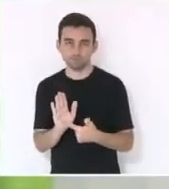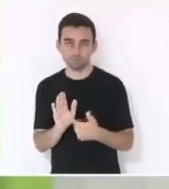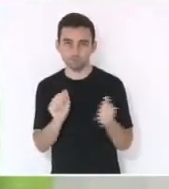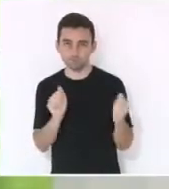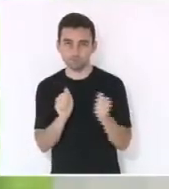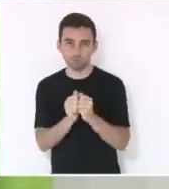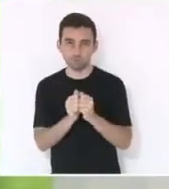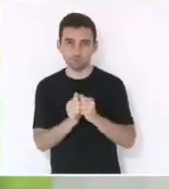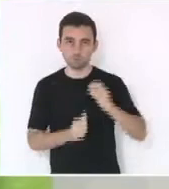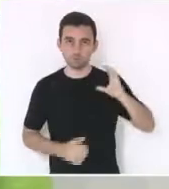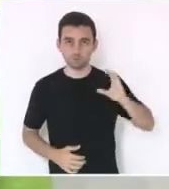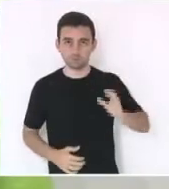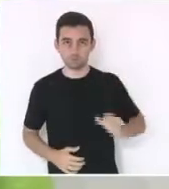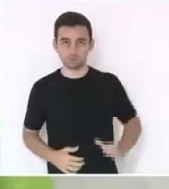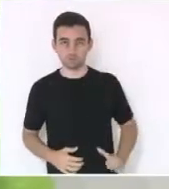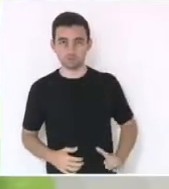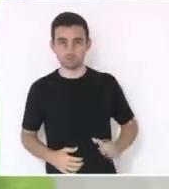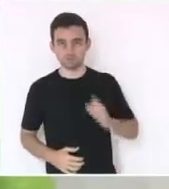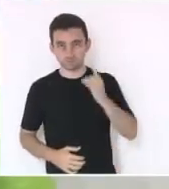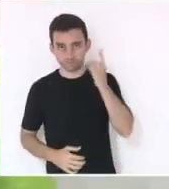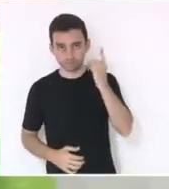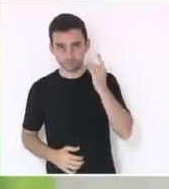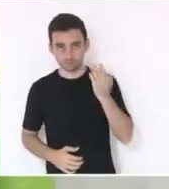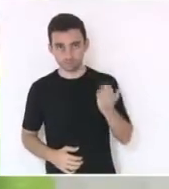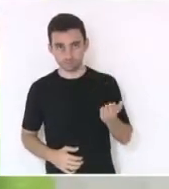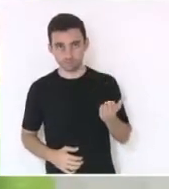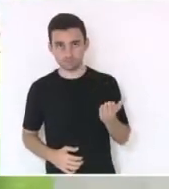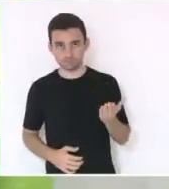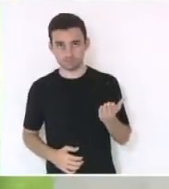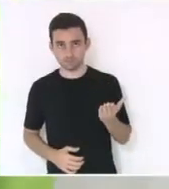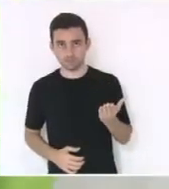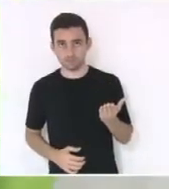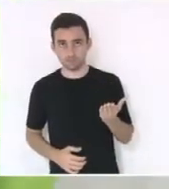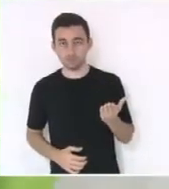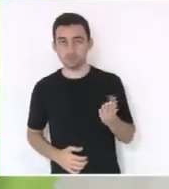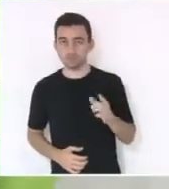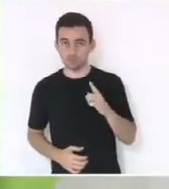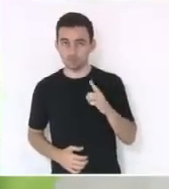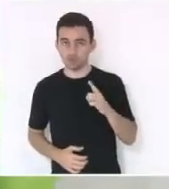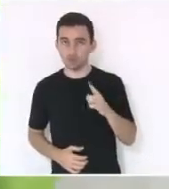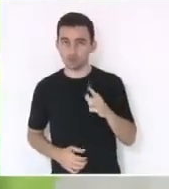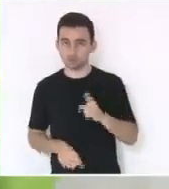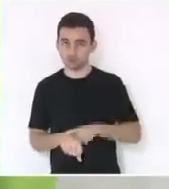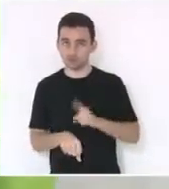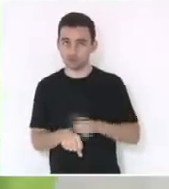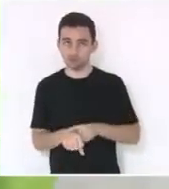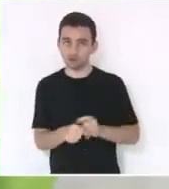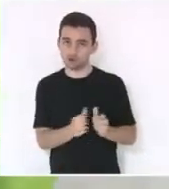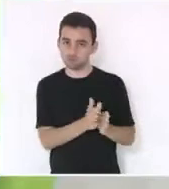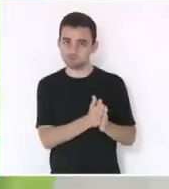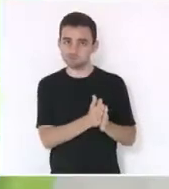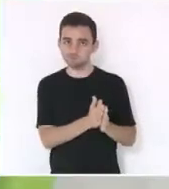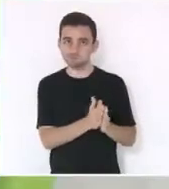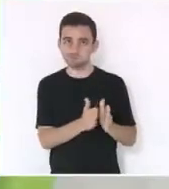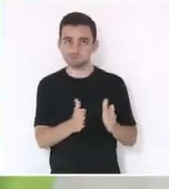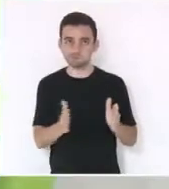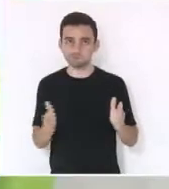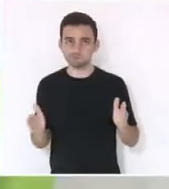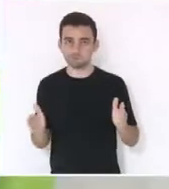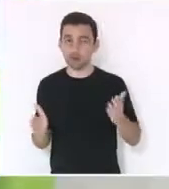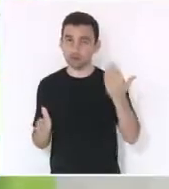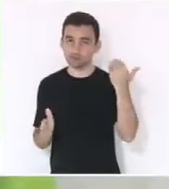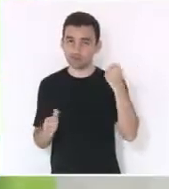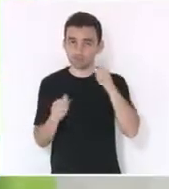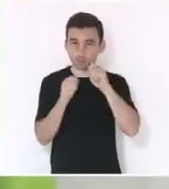E aqui preciso fazer uma deferência, porque existe um rito e uma cronologia. Quando a minha assessoria apresentou o